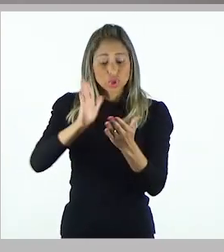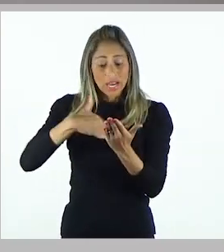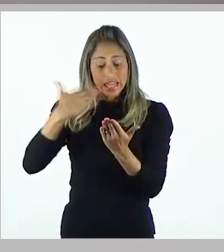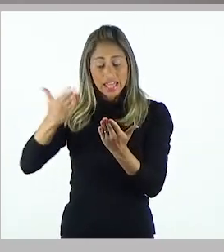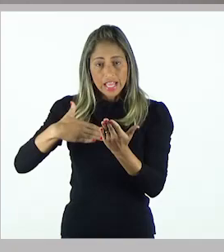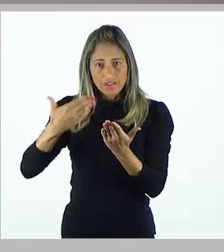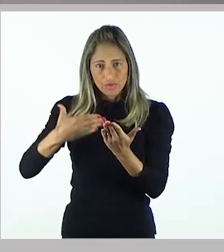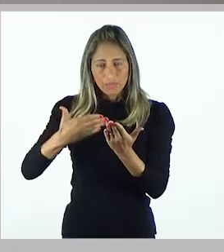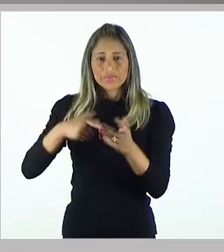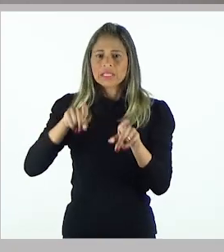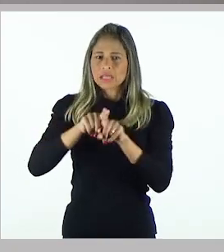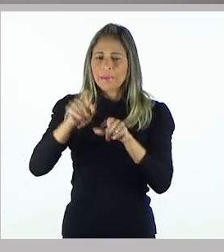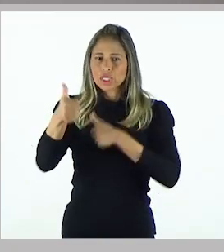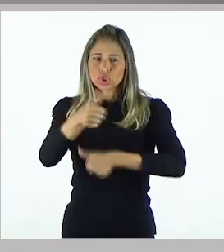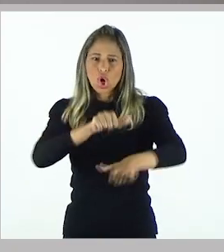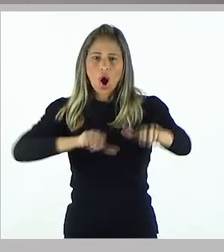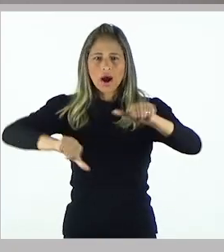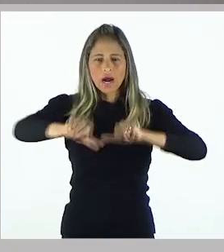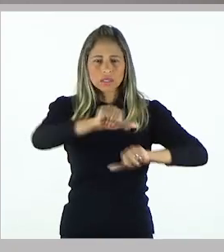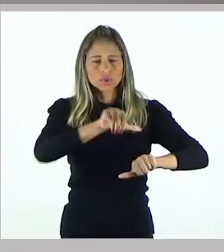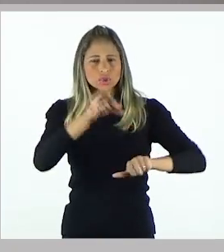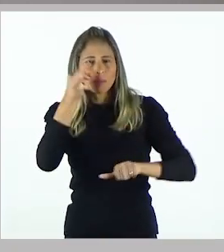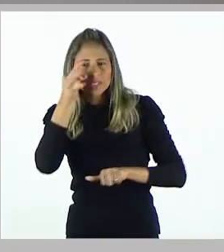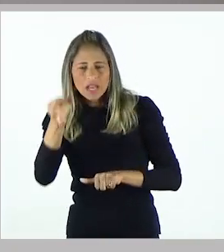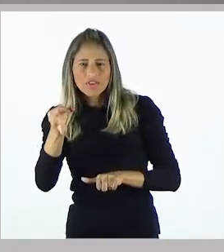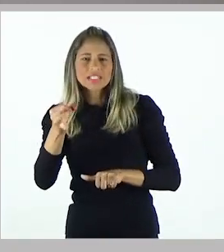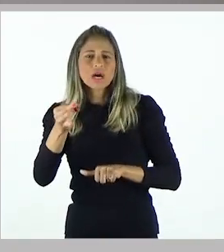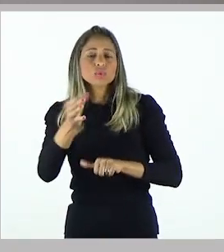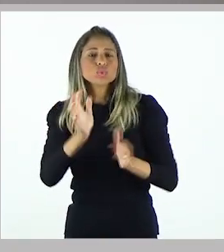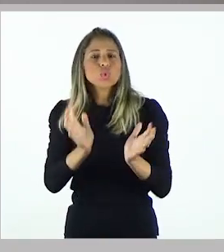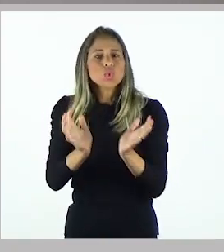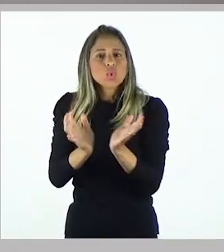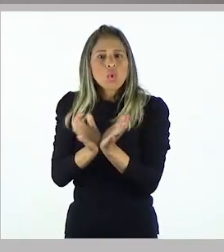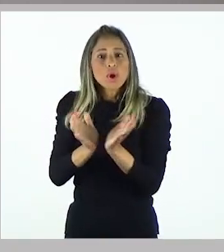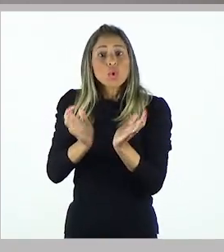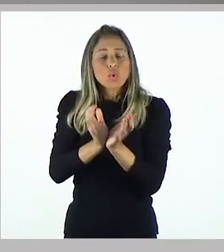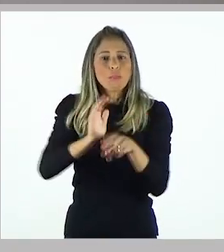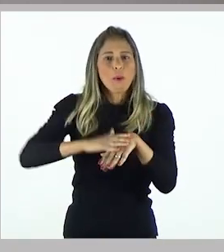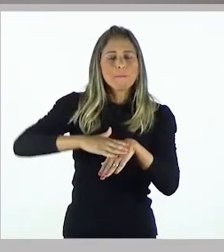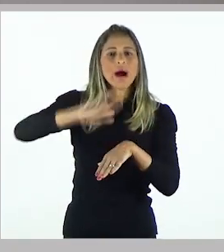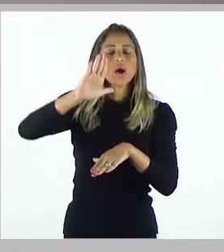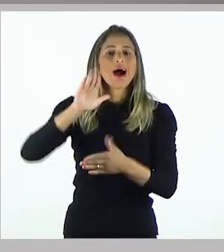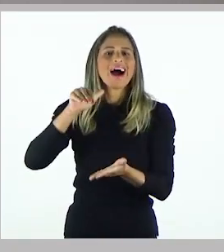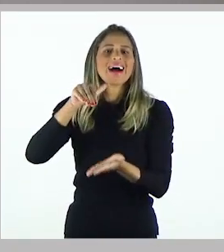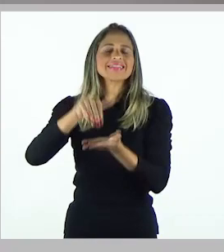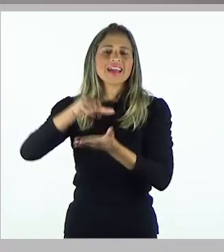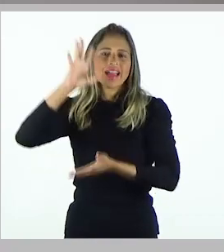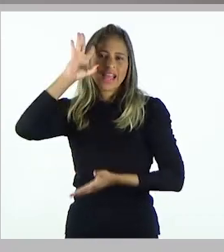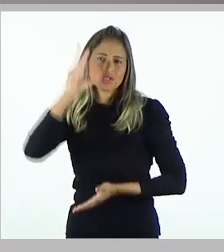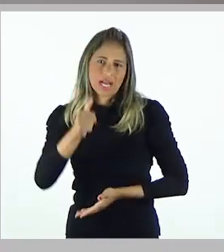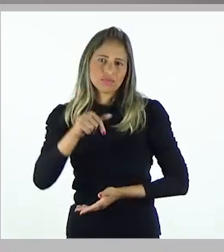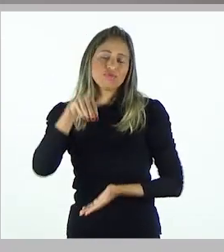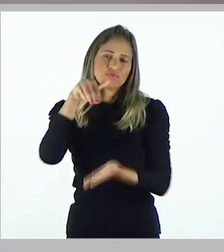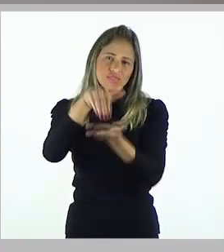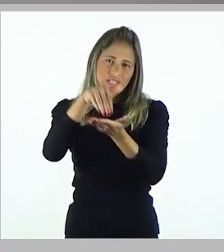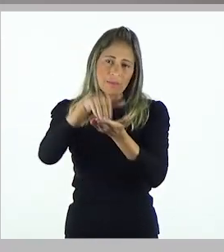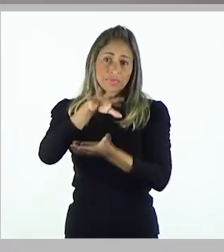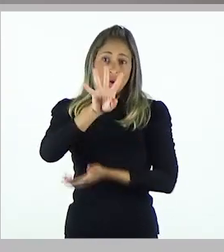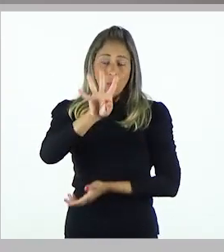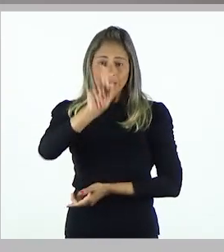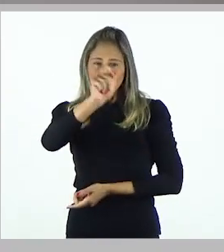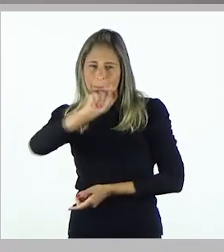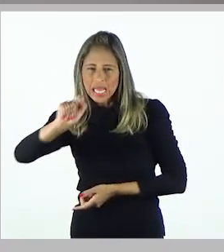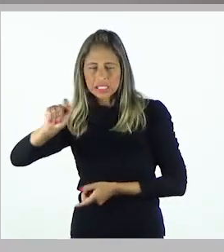cada livro, seguida de troca de observações dos subgrupos e no grupo maior até chegar ao resultado final.